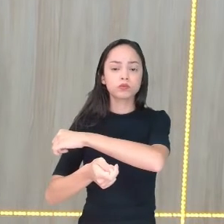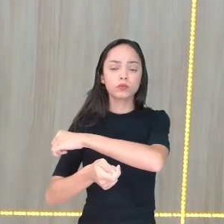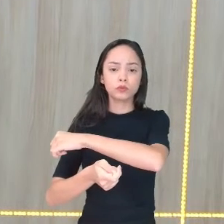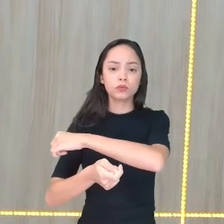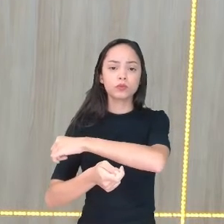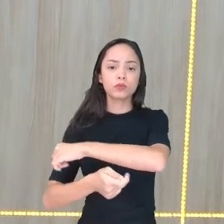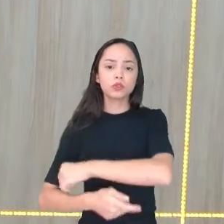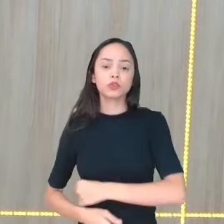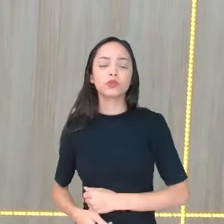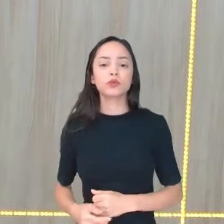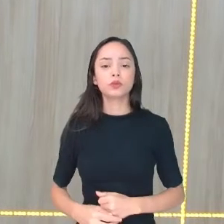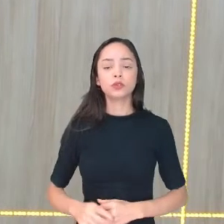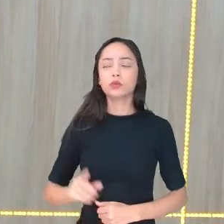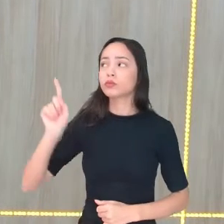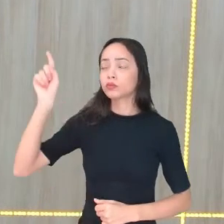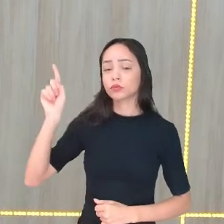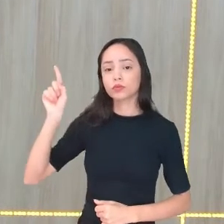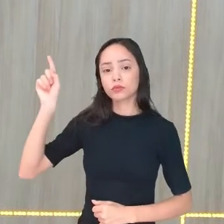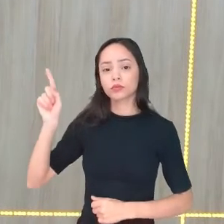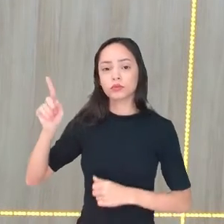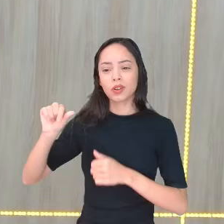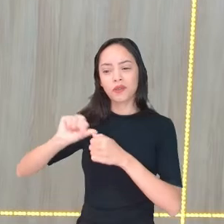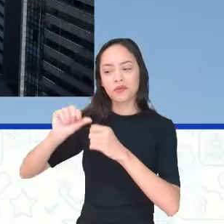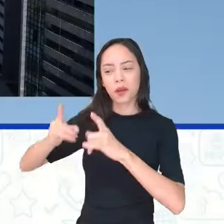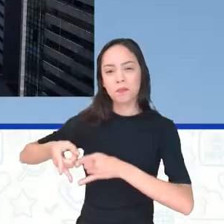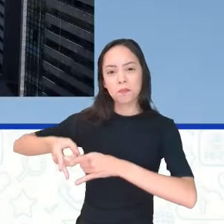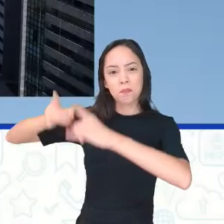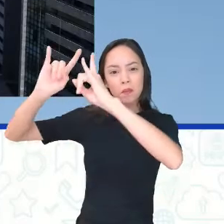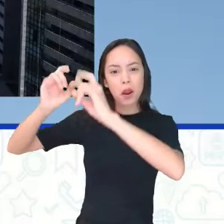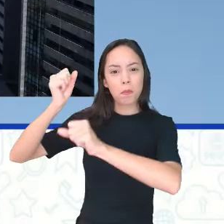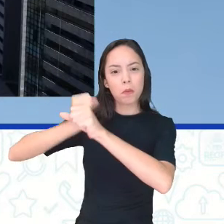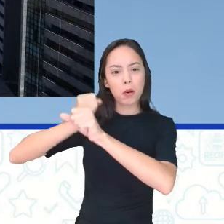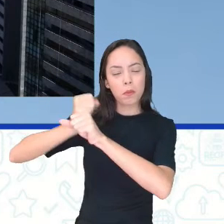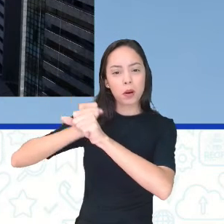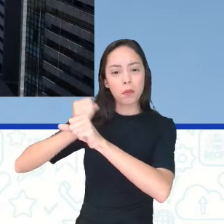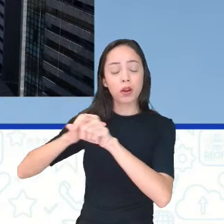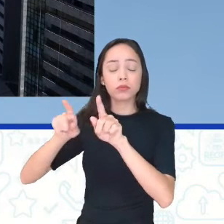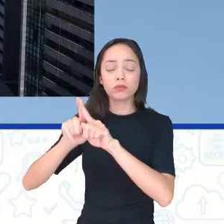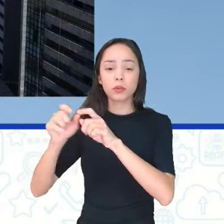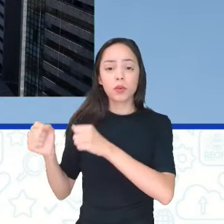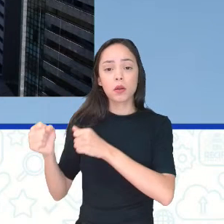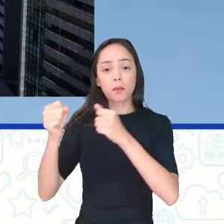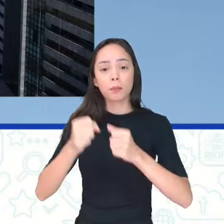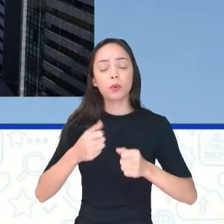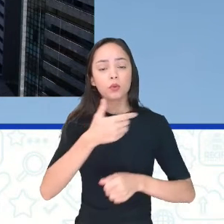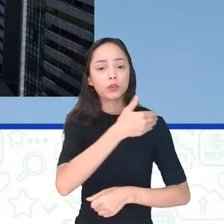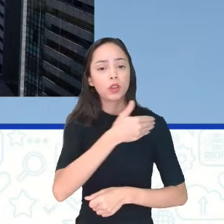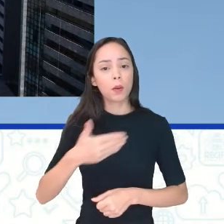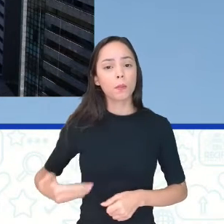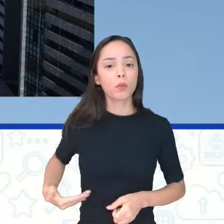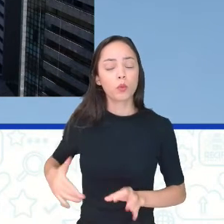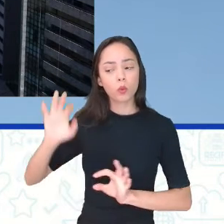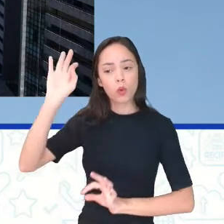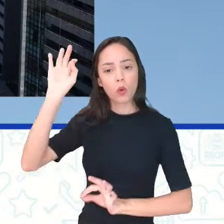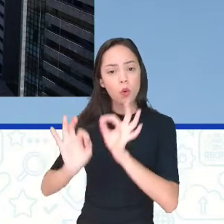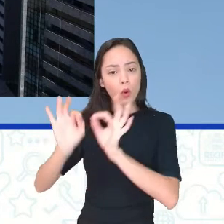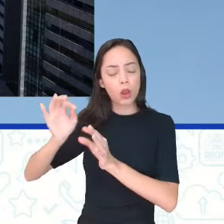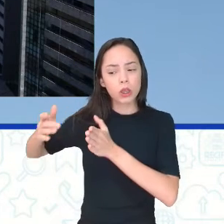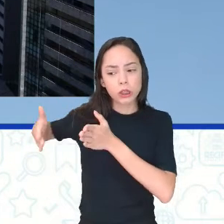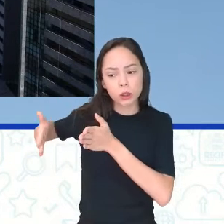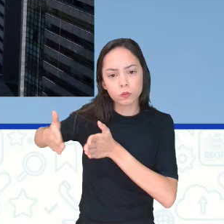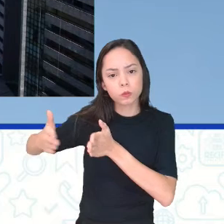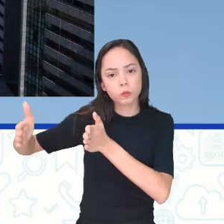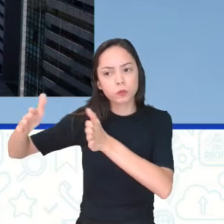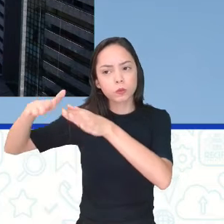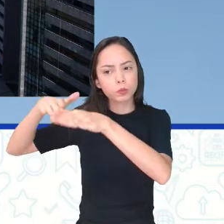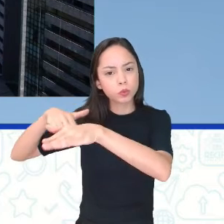tanto pelas pessoas que levantam esses prédios, quanto pelo poder público também, né? Que organiza a avenida,